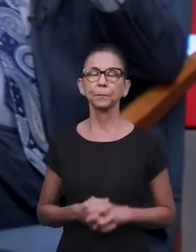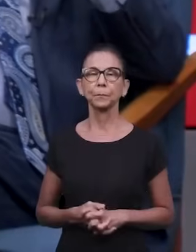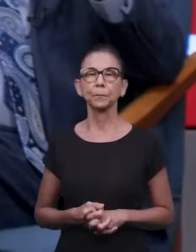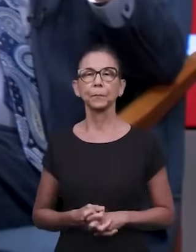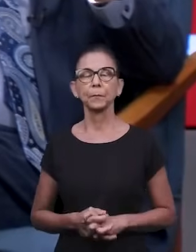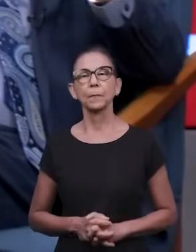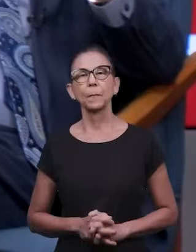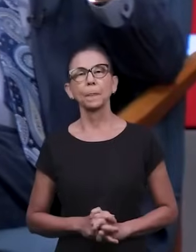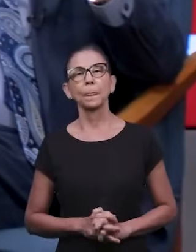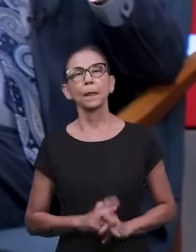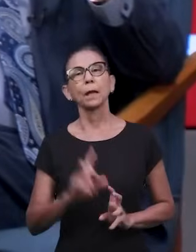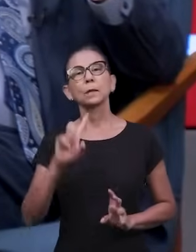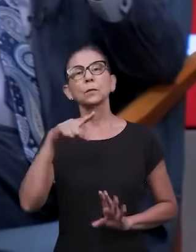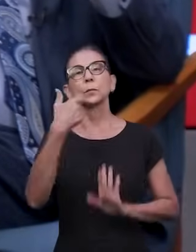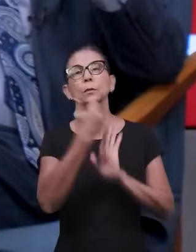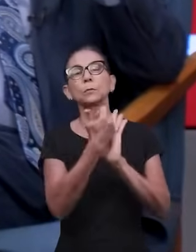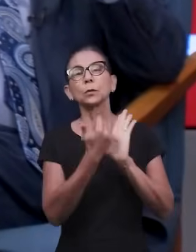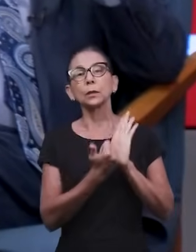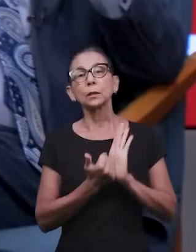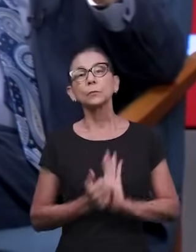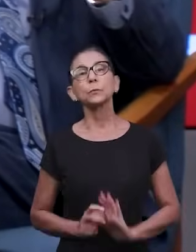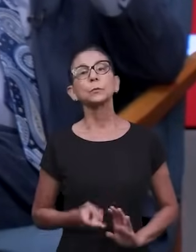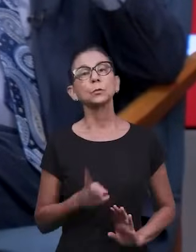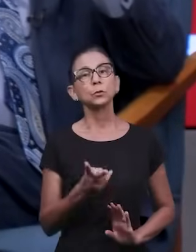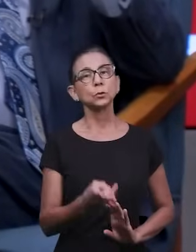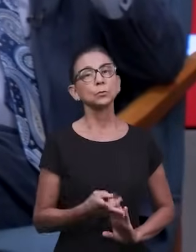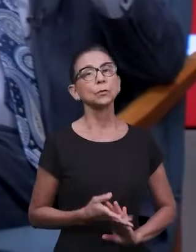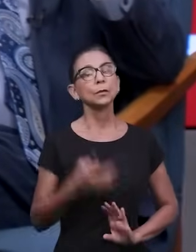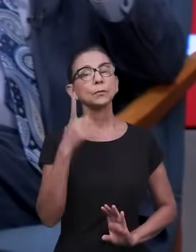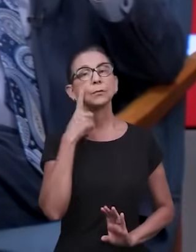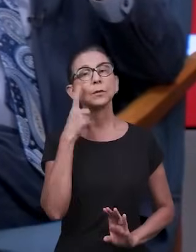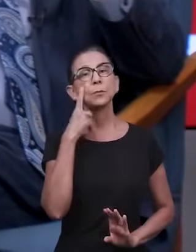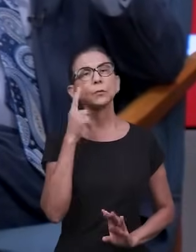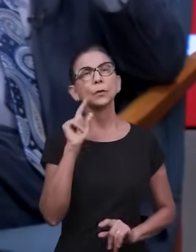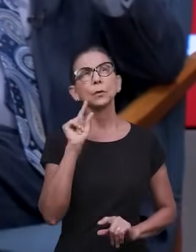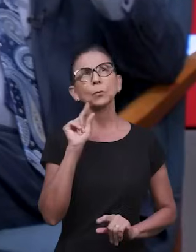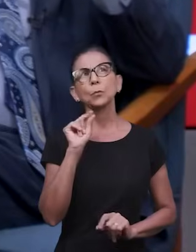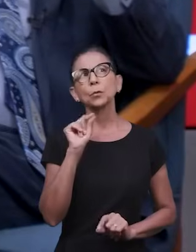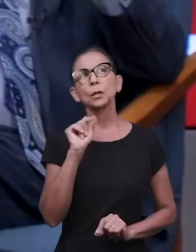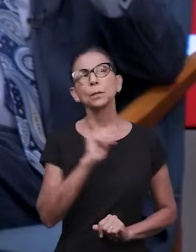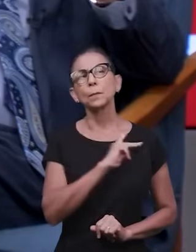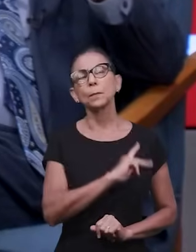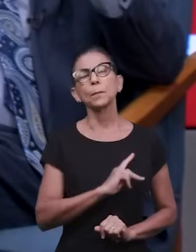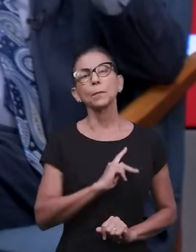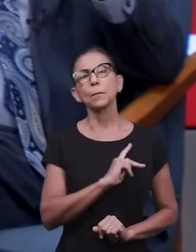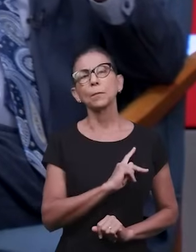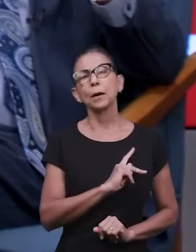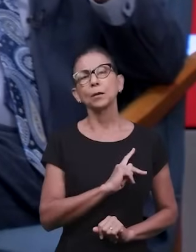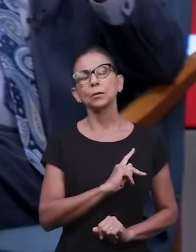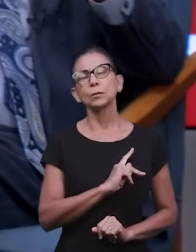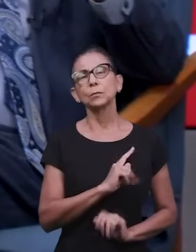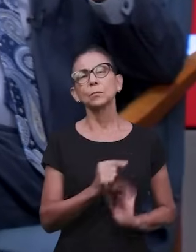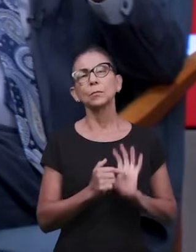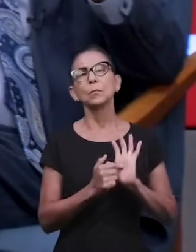e nós vamos falar o que Paulo aborda sobre ministério